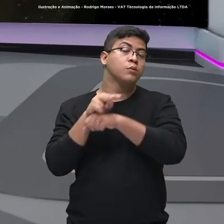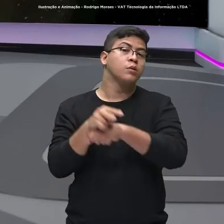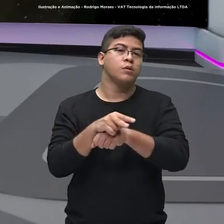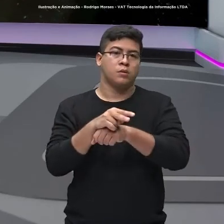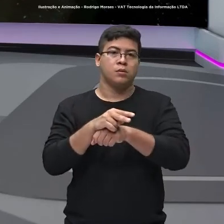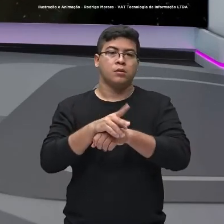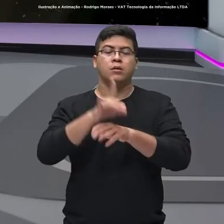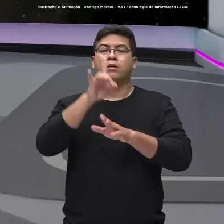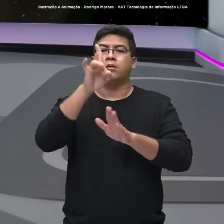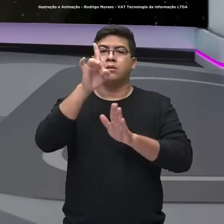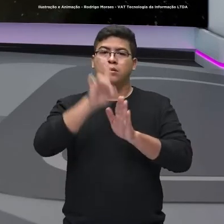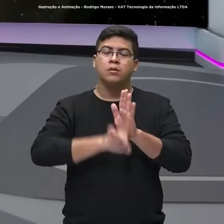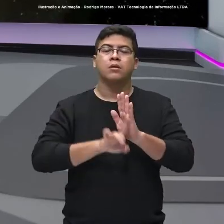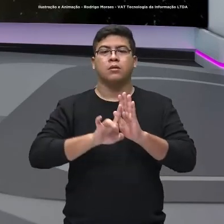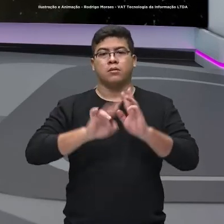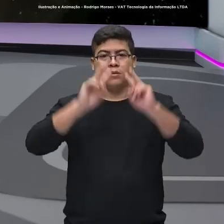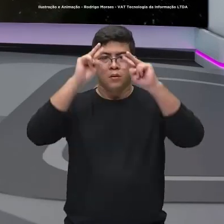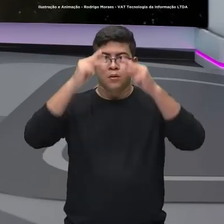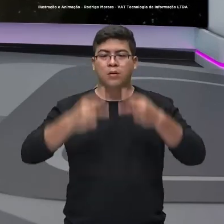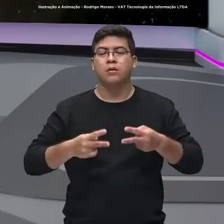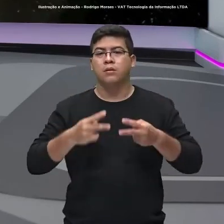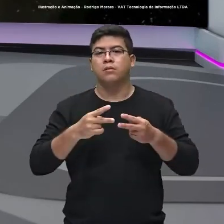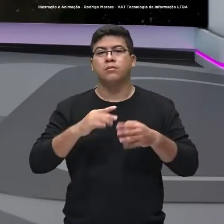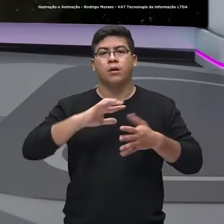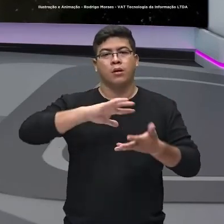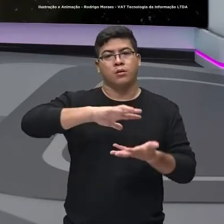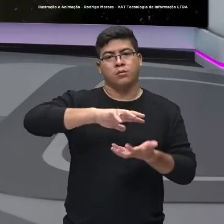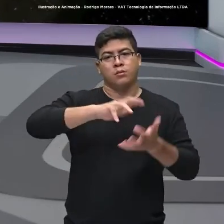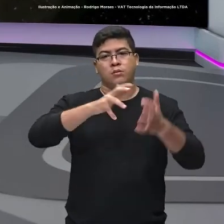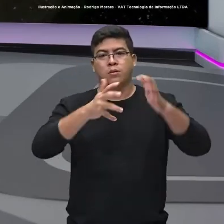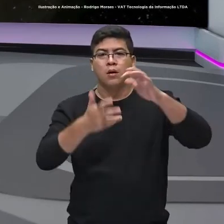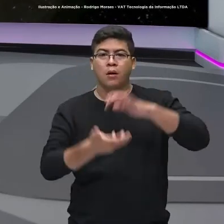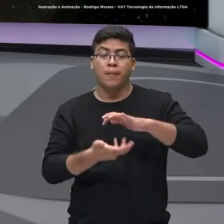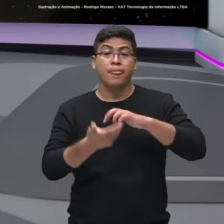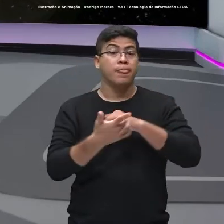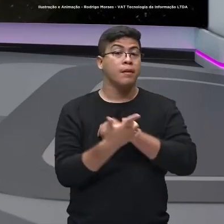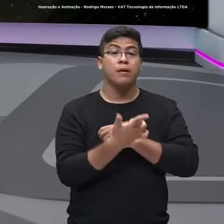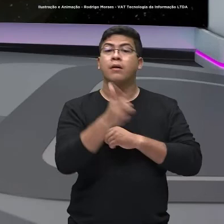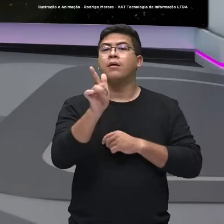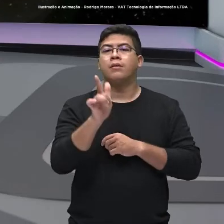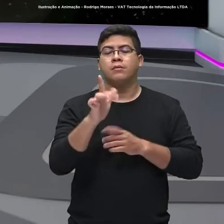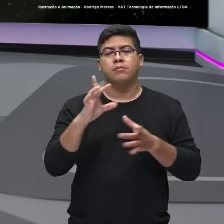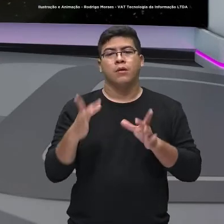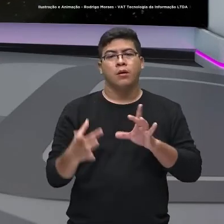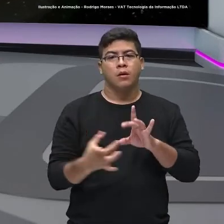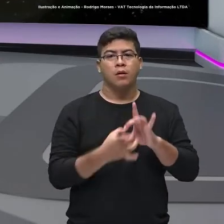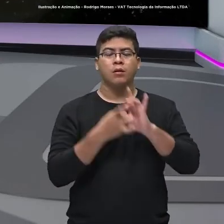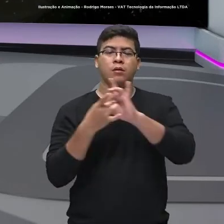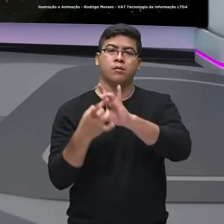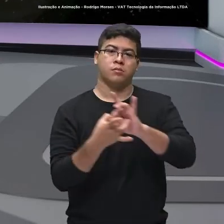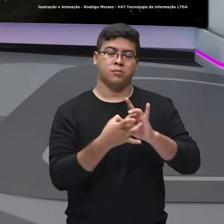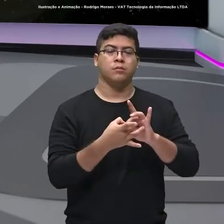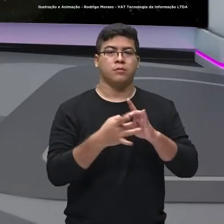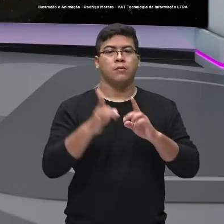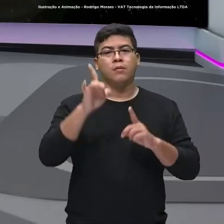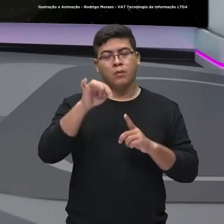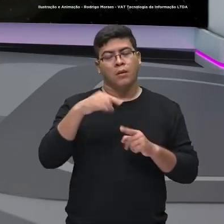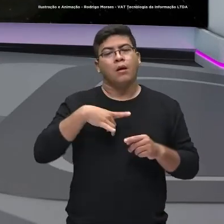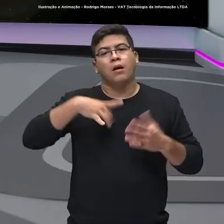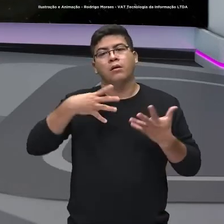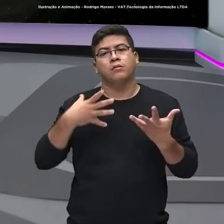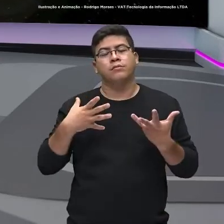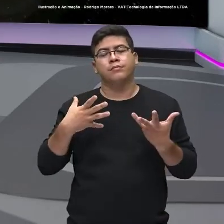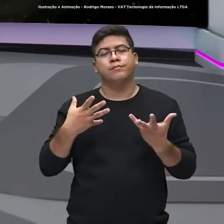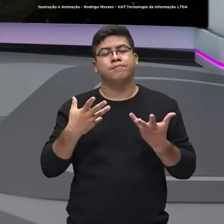da vida no planeta, da ecologia, do outro. E isso conecta, isso de certa forma é um